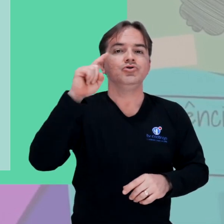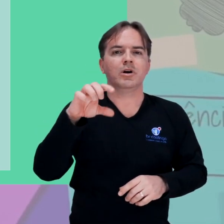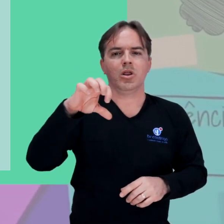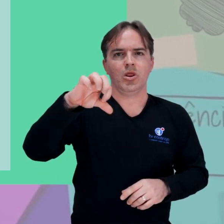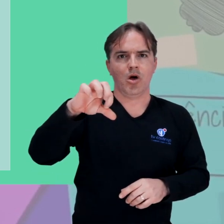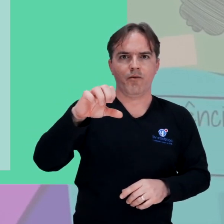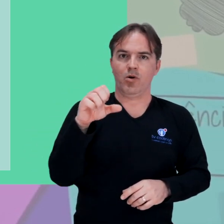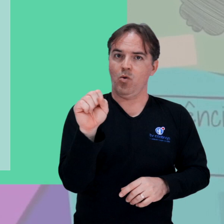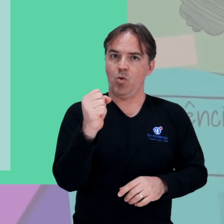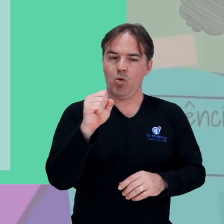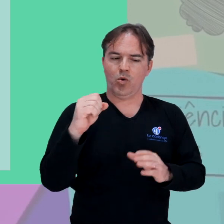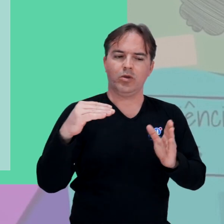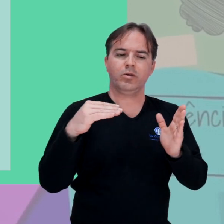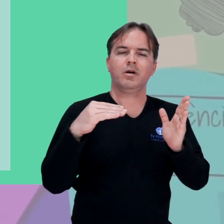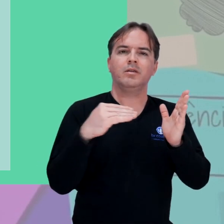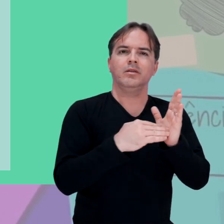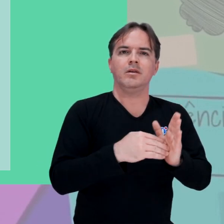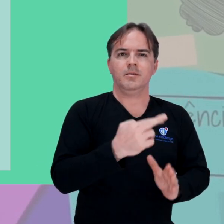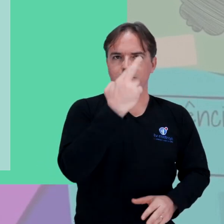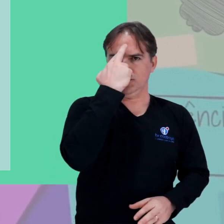se inscrever acesse